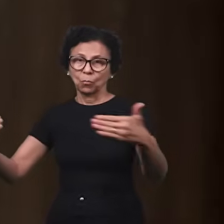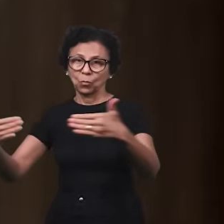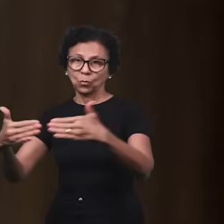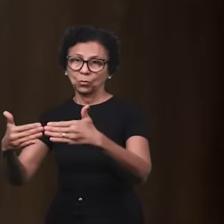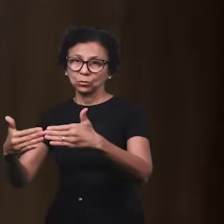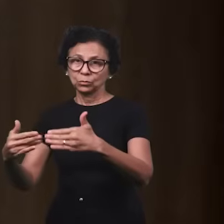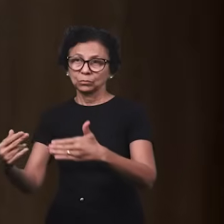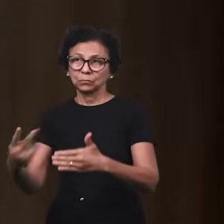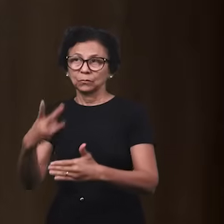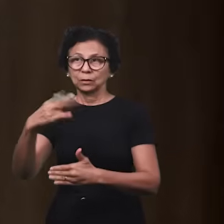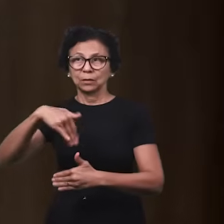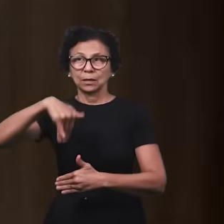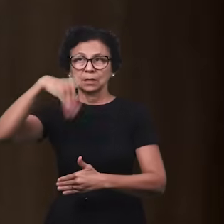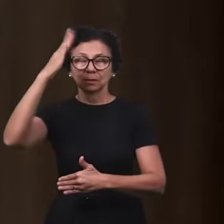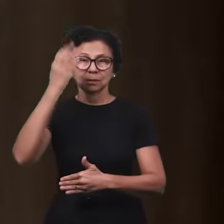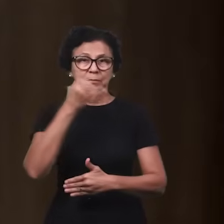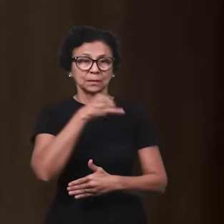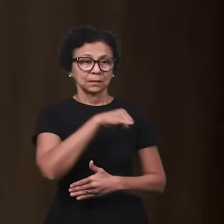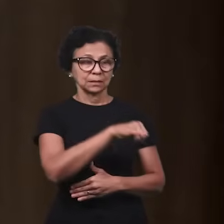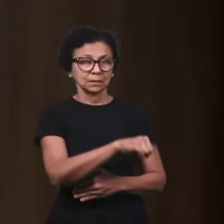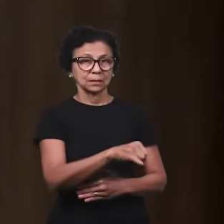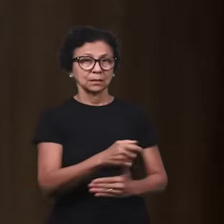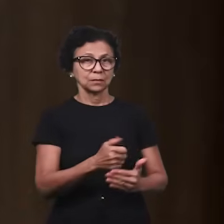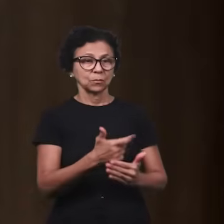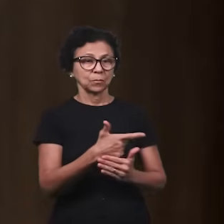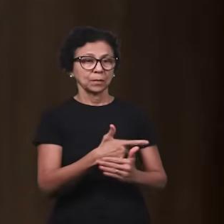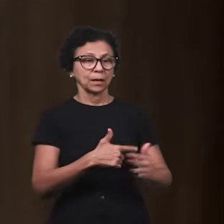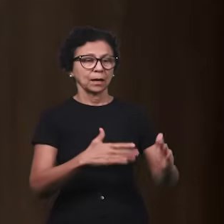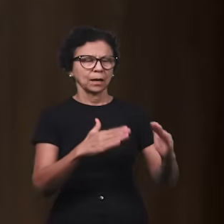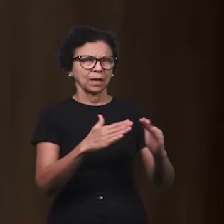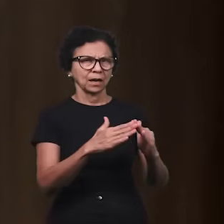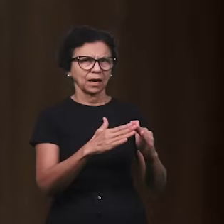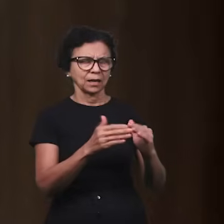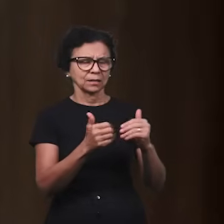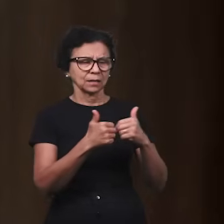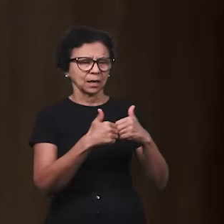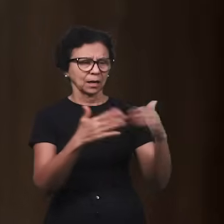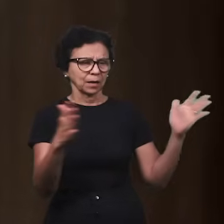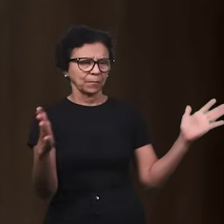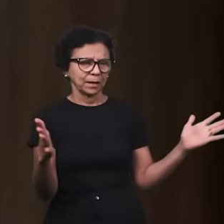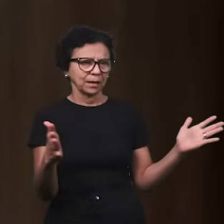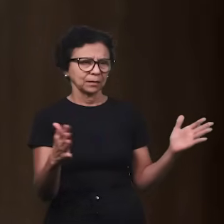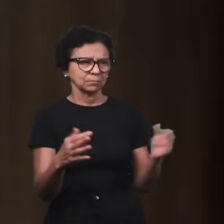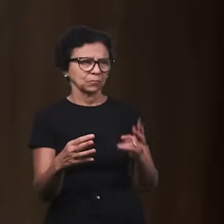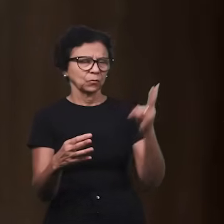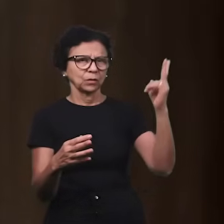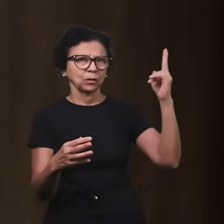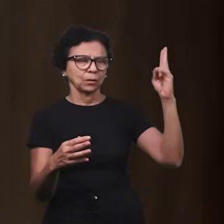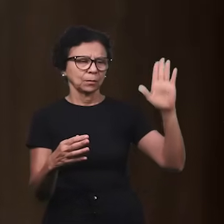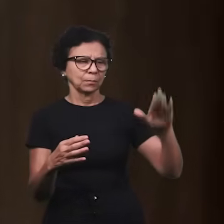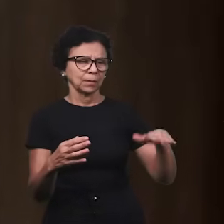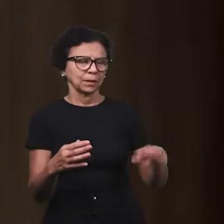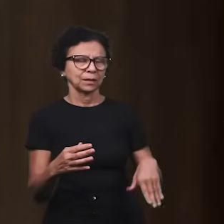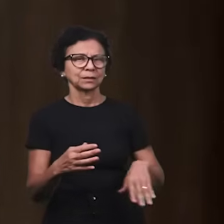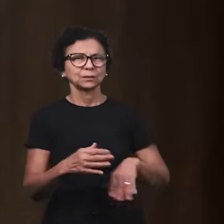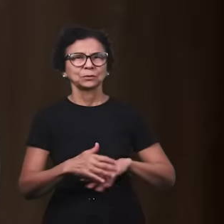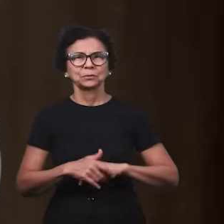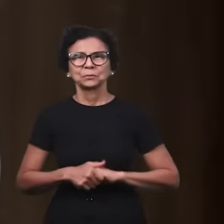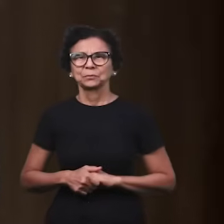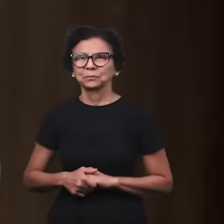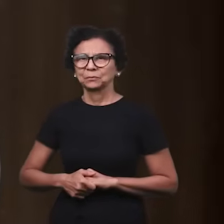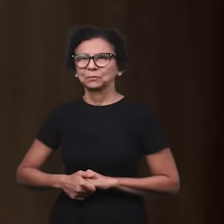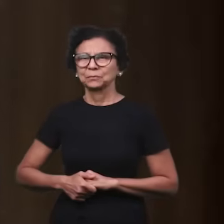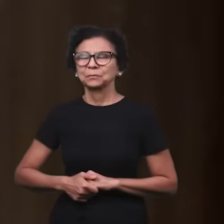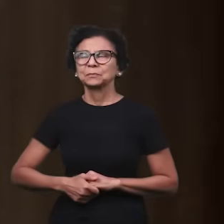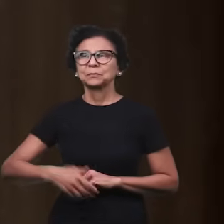Mas se você fosse adquirir uma casa em uma cidade murada, o valor era